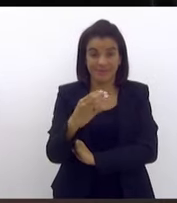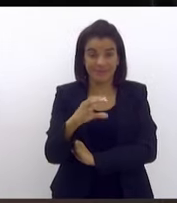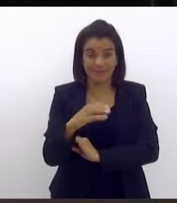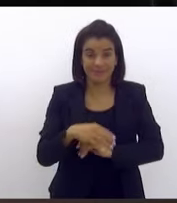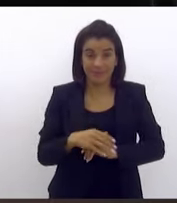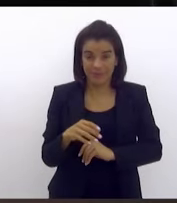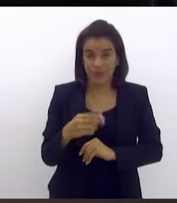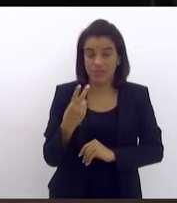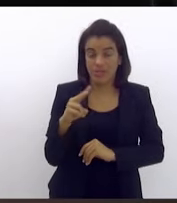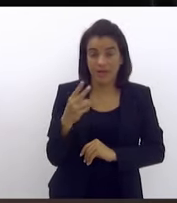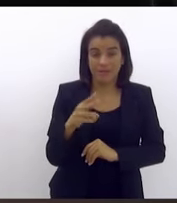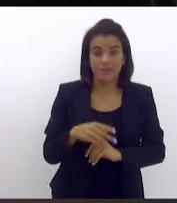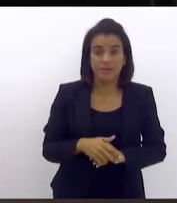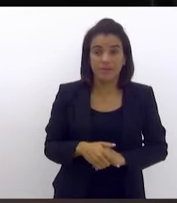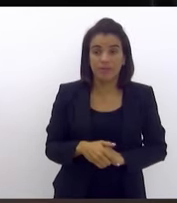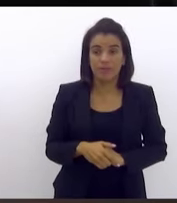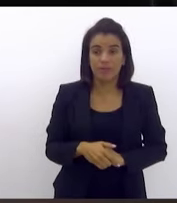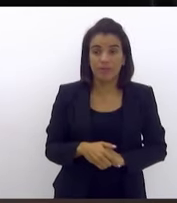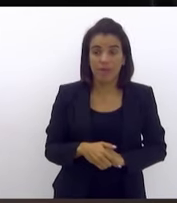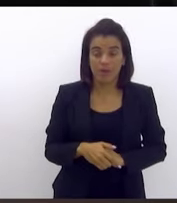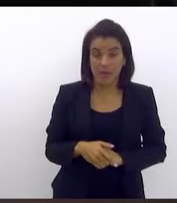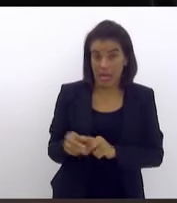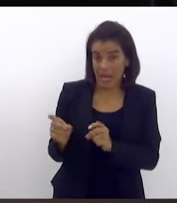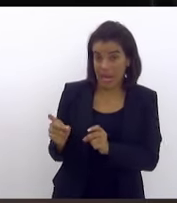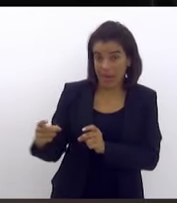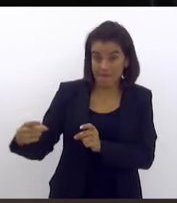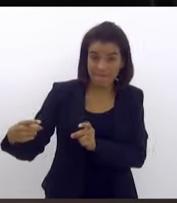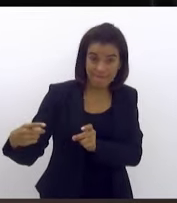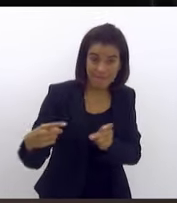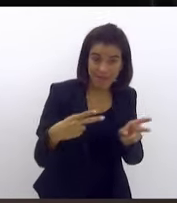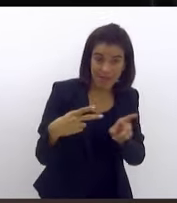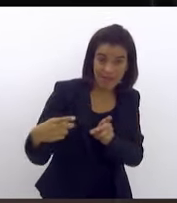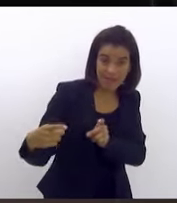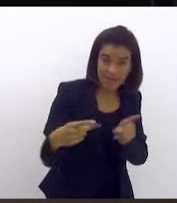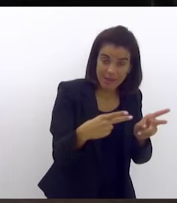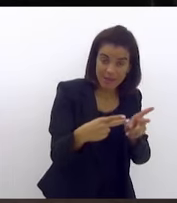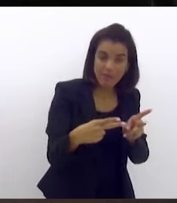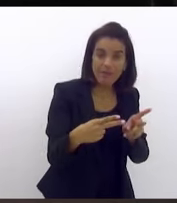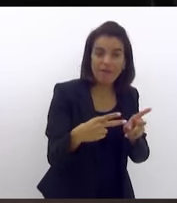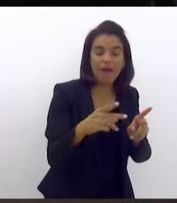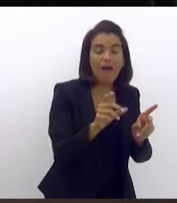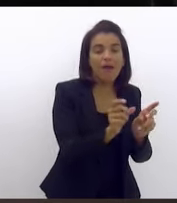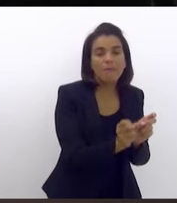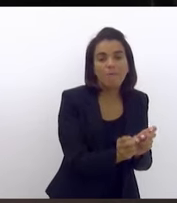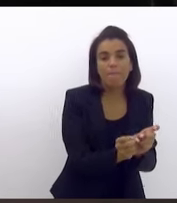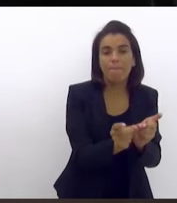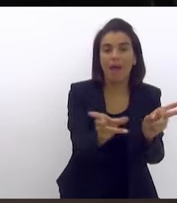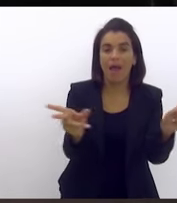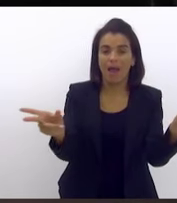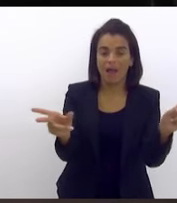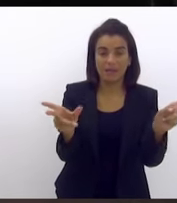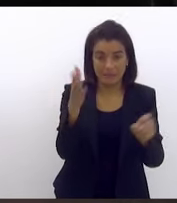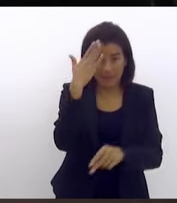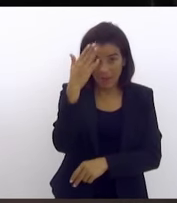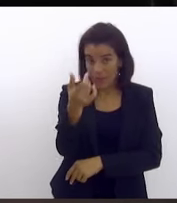para... ela vende para a distribuidora. A distribuidora vai e repassa para os consumidores. Sabe por quanto ela está